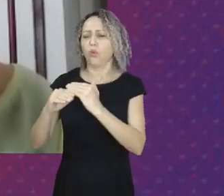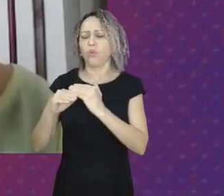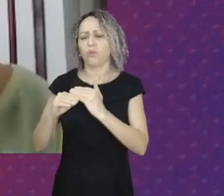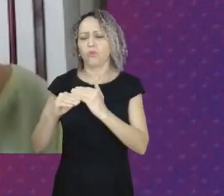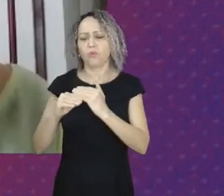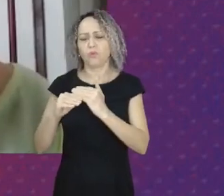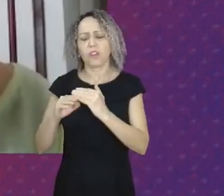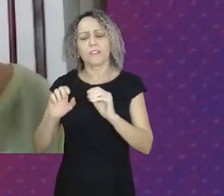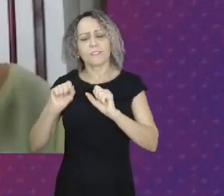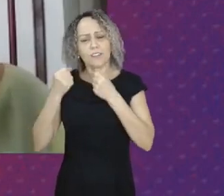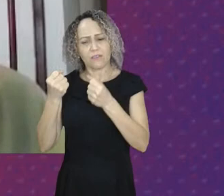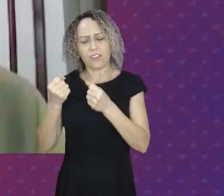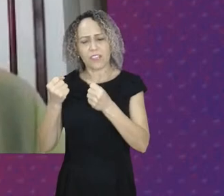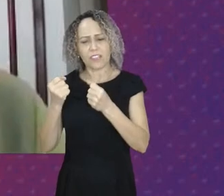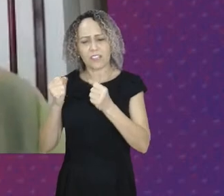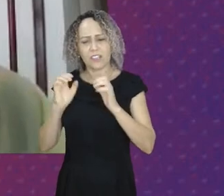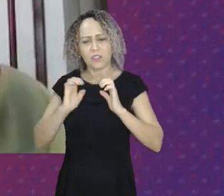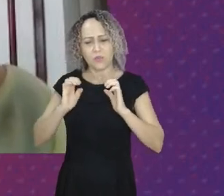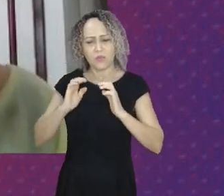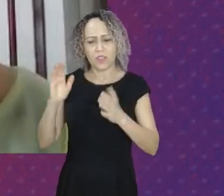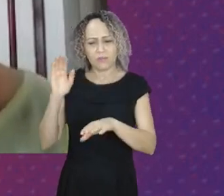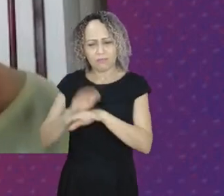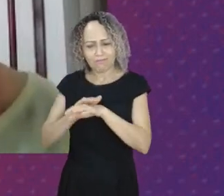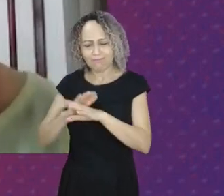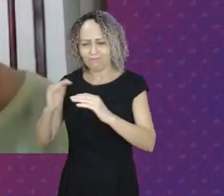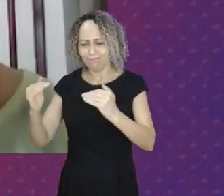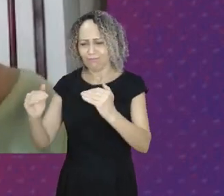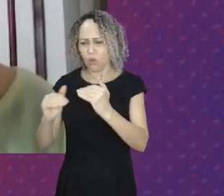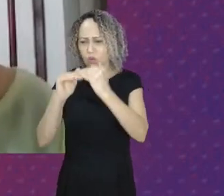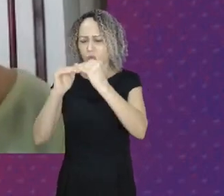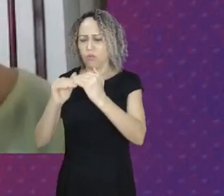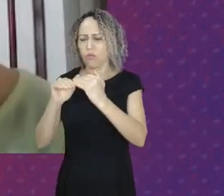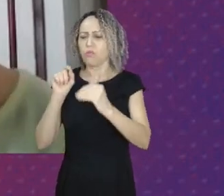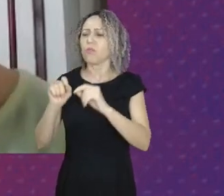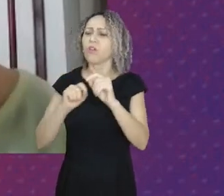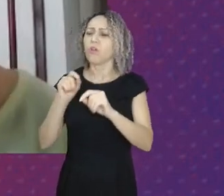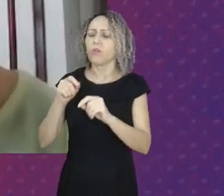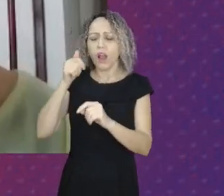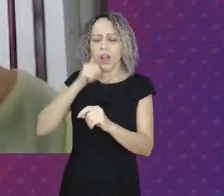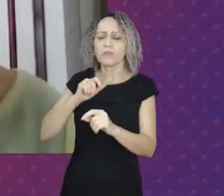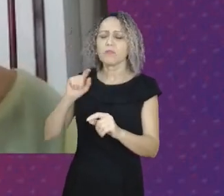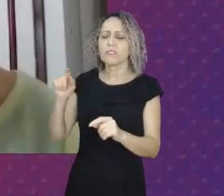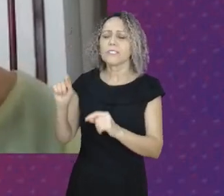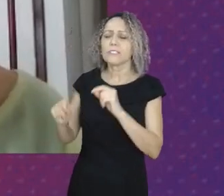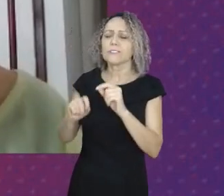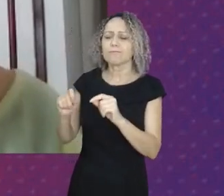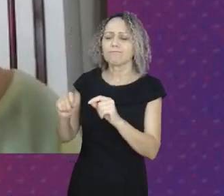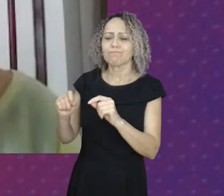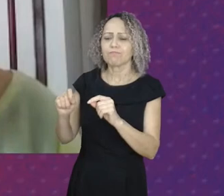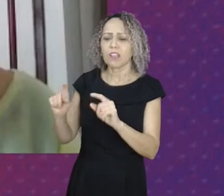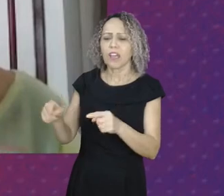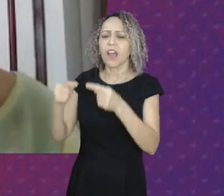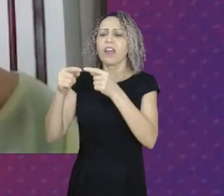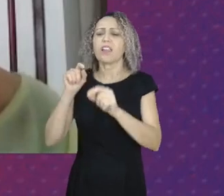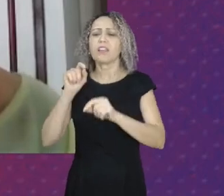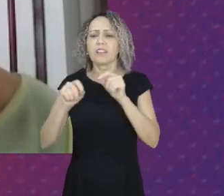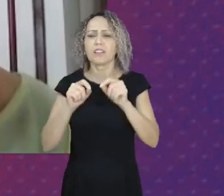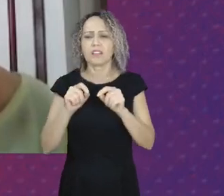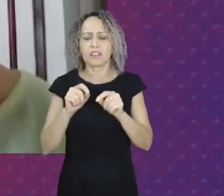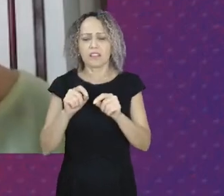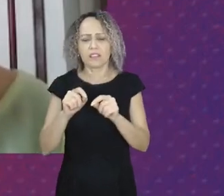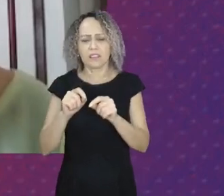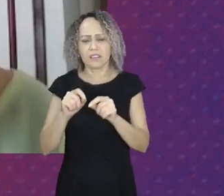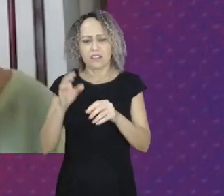bens comuns pelas mulheres, ela está também relacionada aos usos sociais da